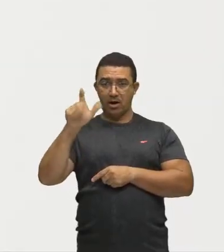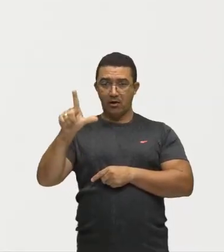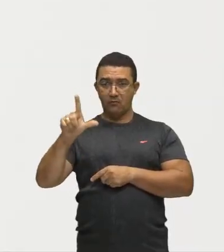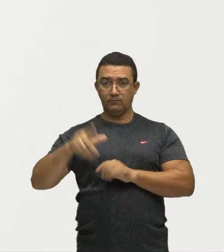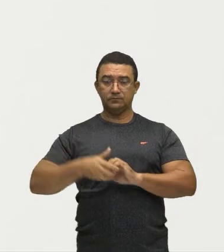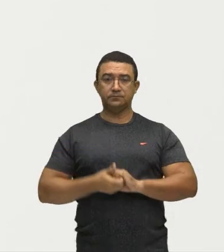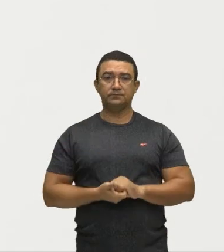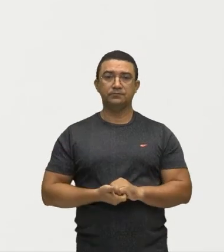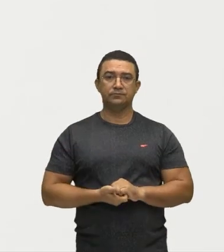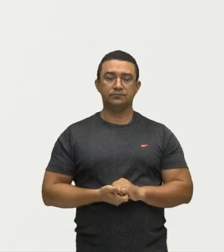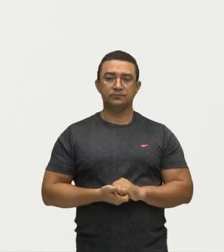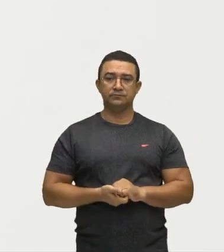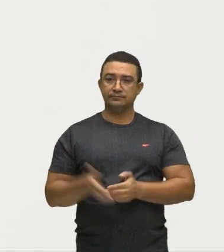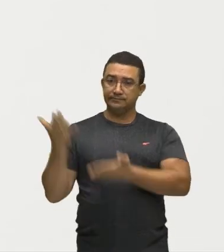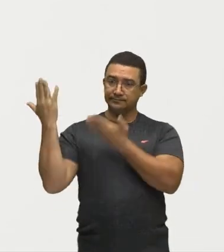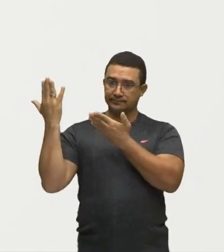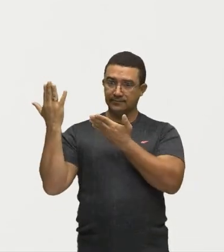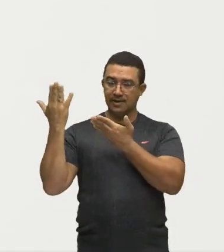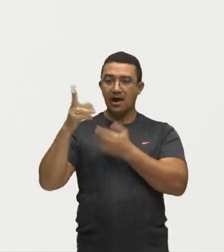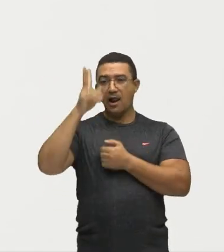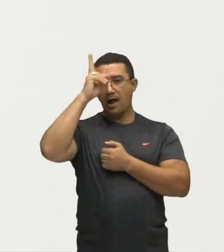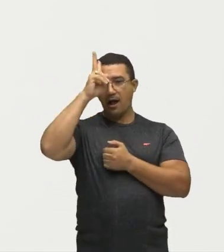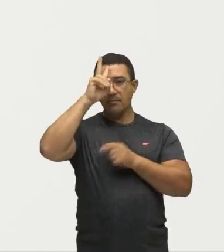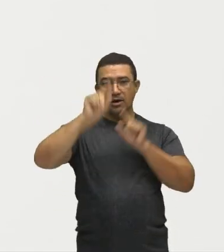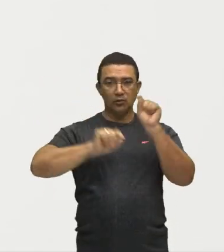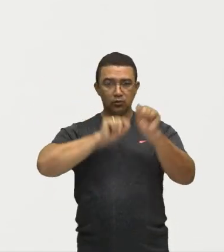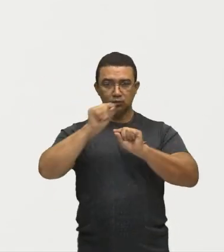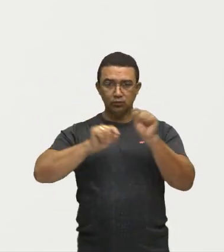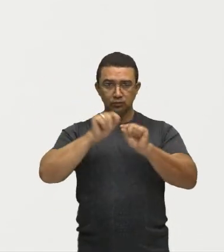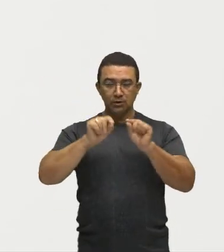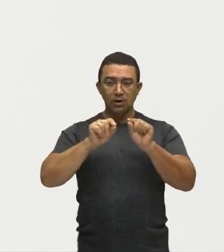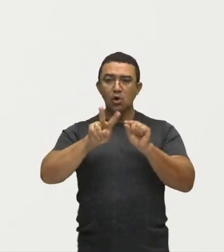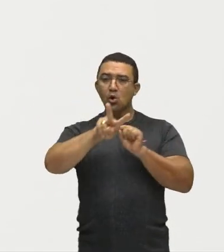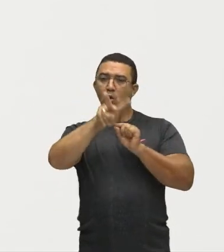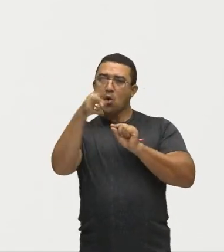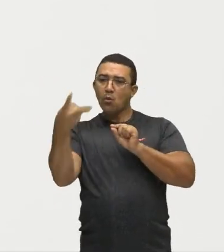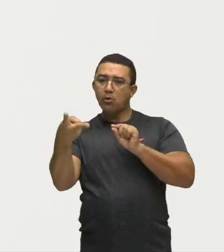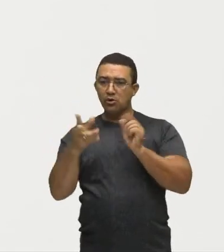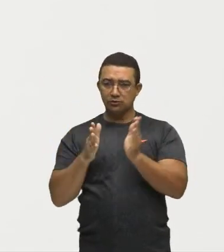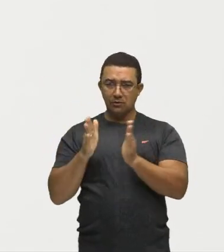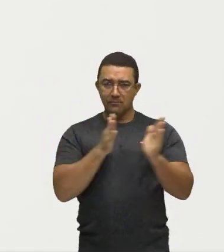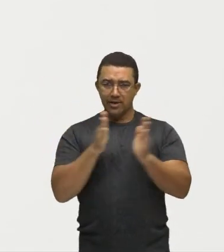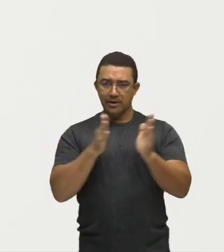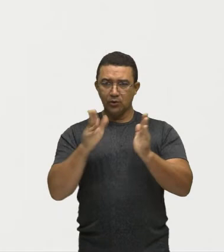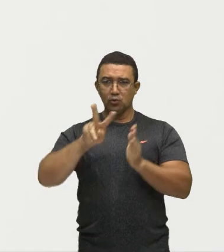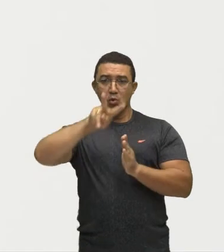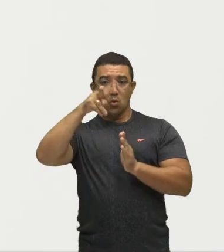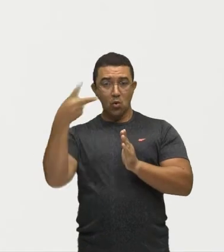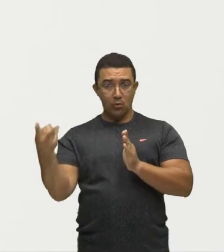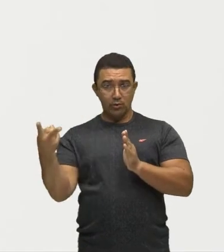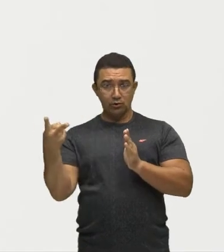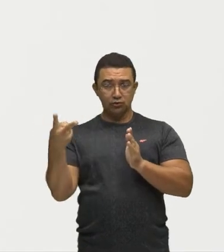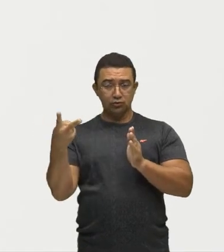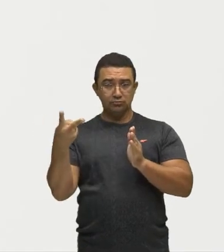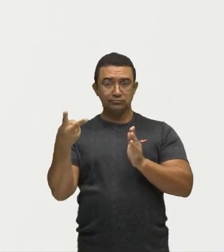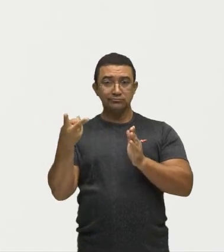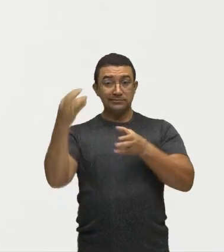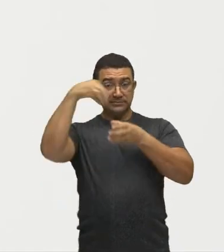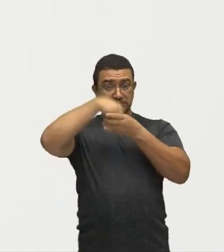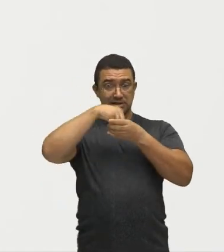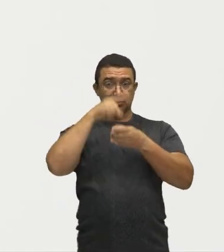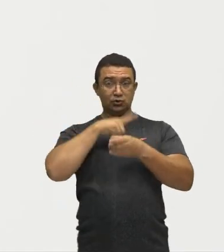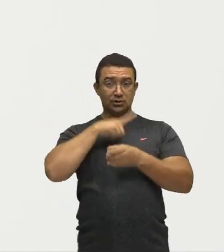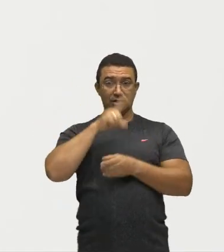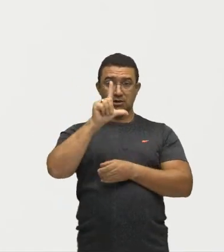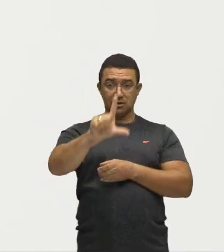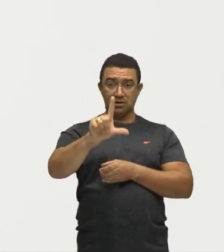Relembrando aqui a oração composto, do período composto com uma locução verbal. Olha só, locução